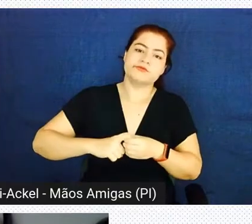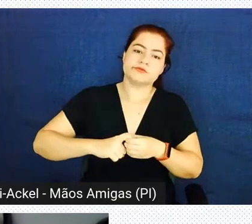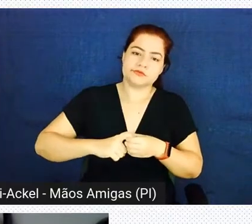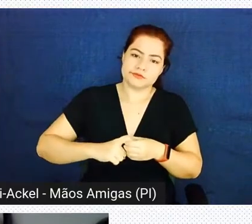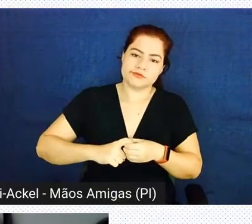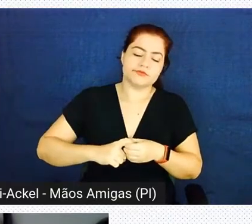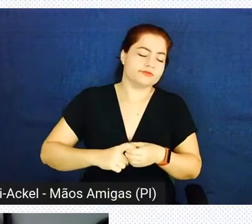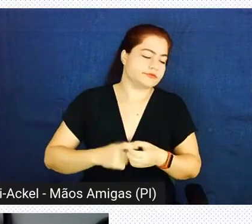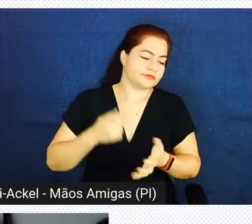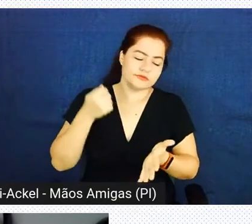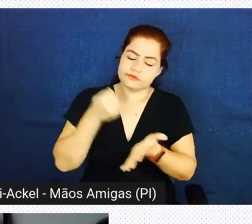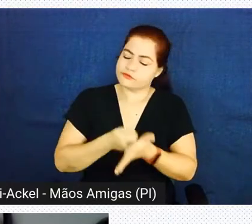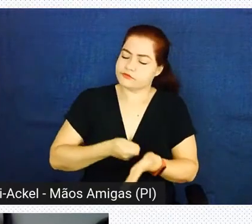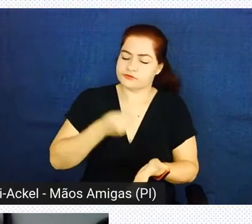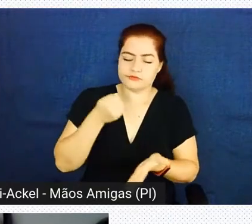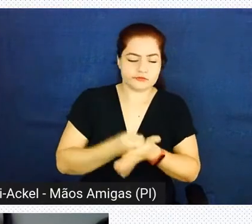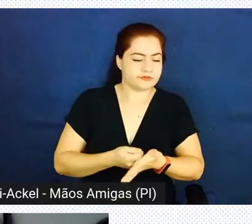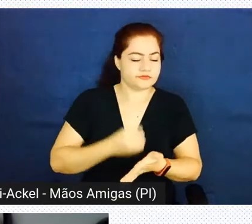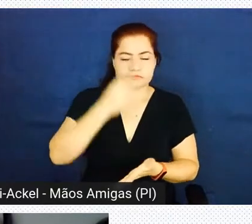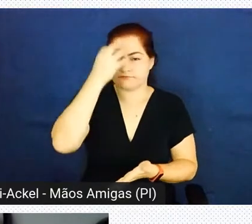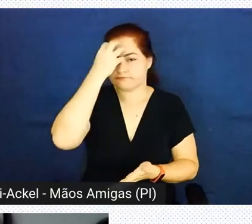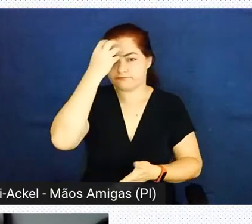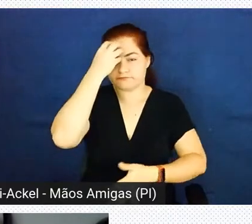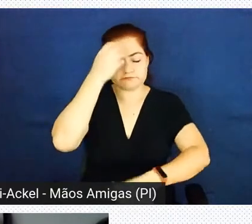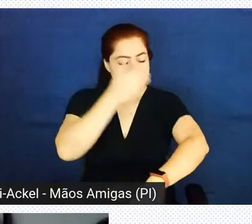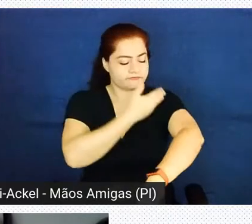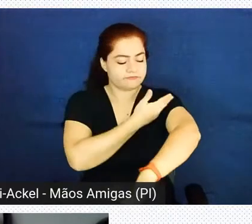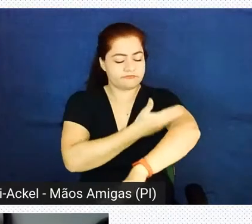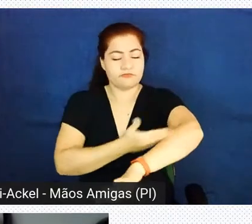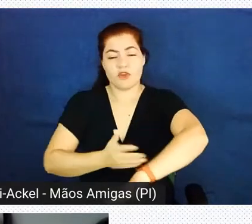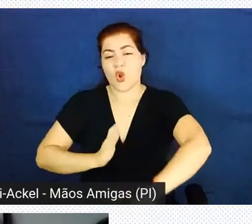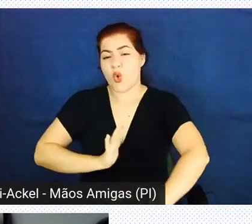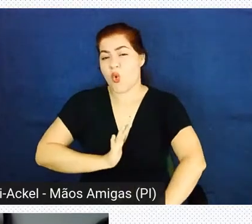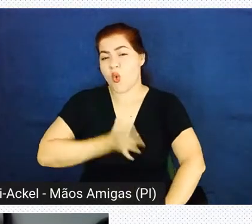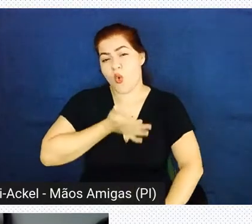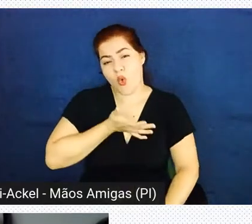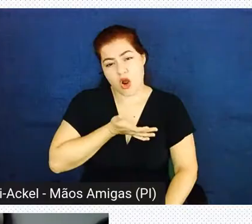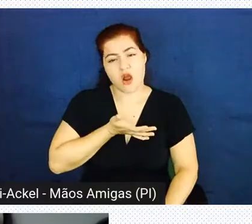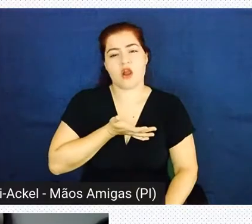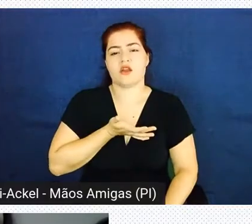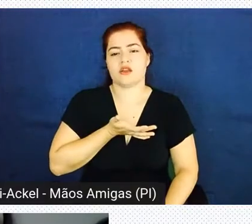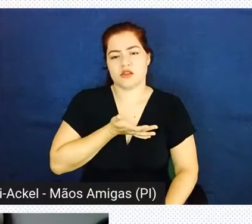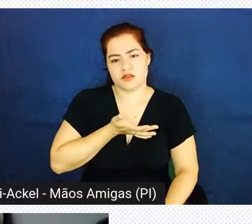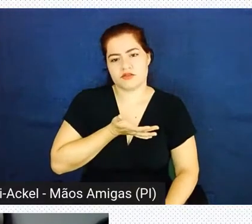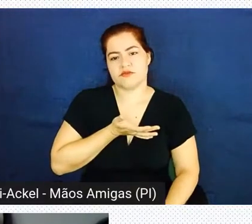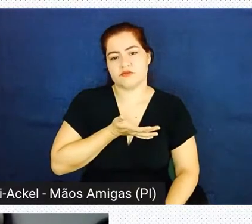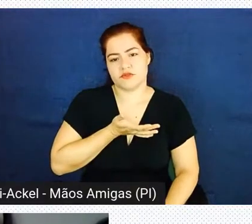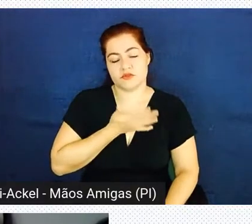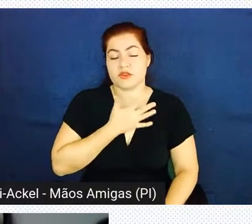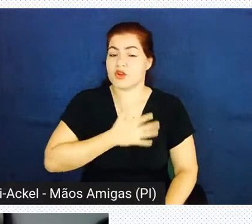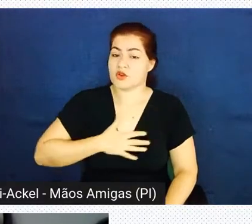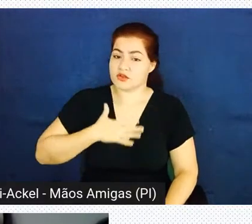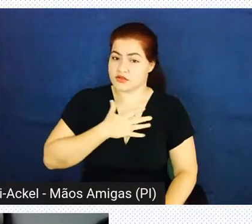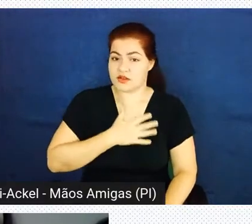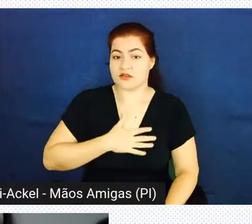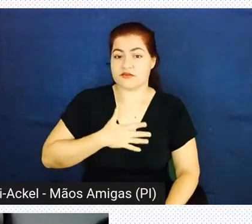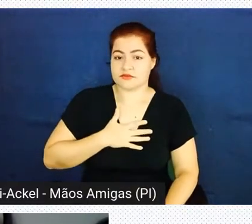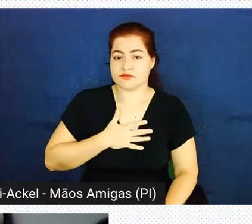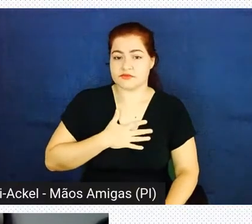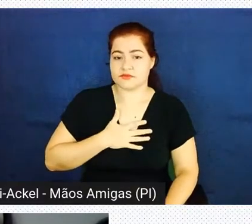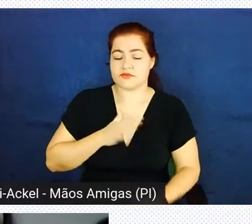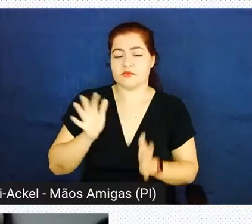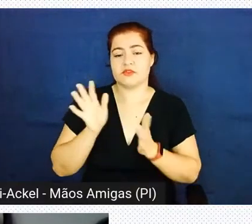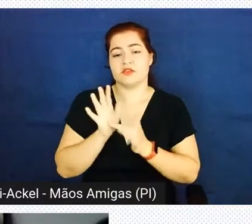aos mesmos hábitos perversos em que se compraziam. As palavras que